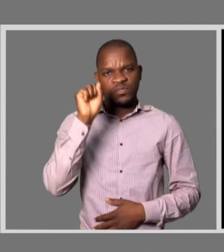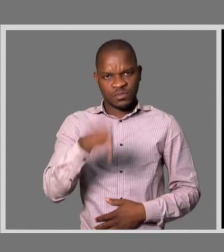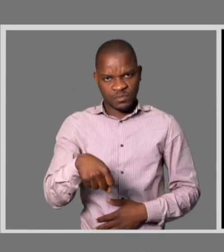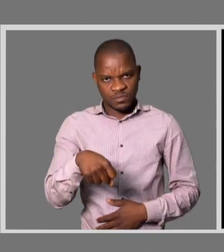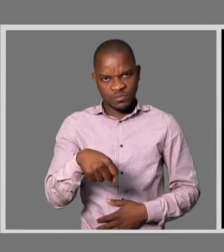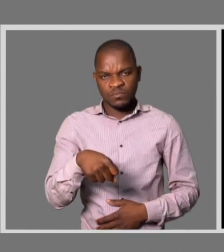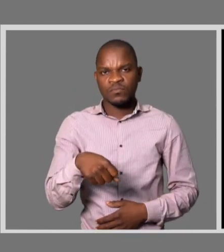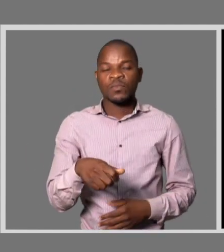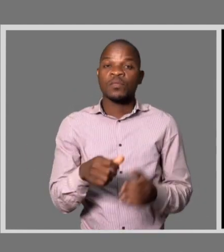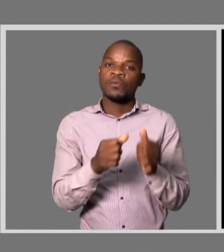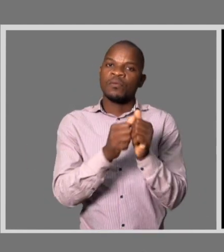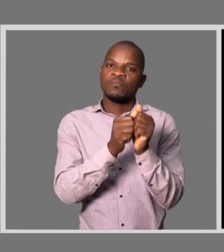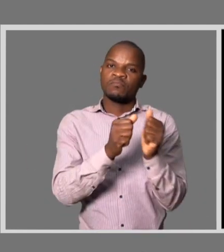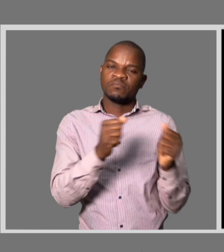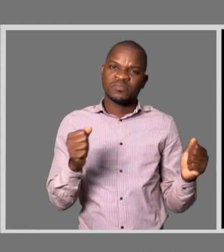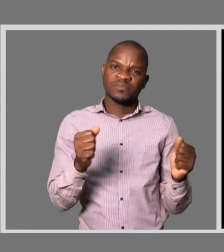para nós,